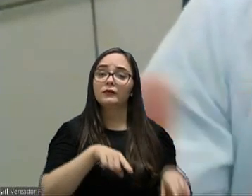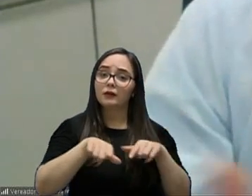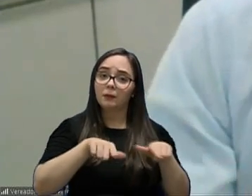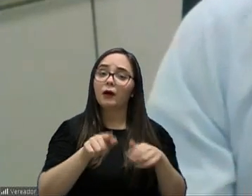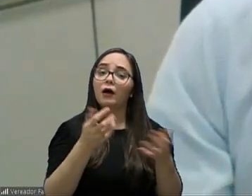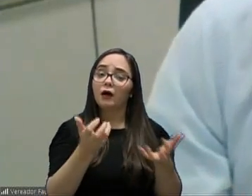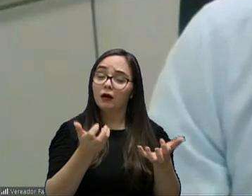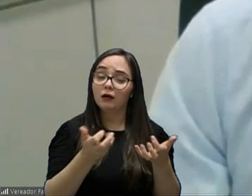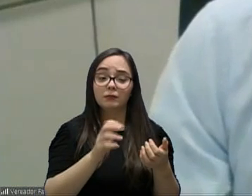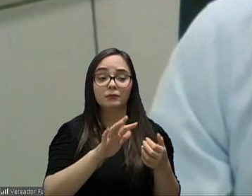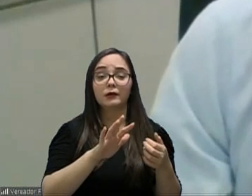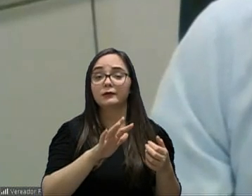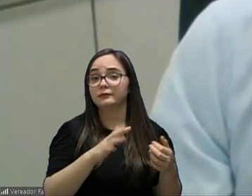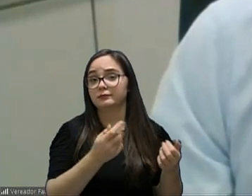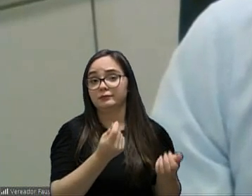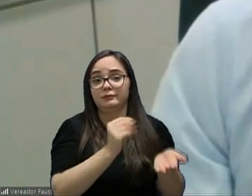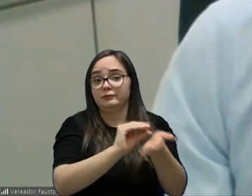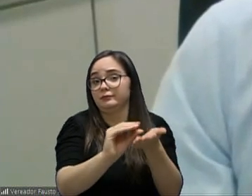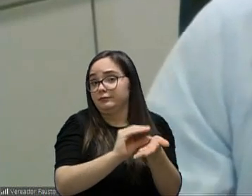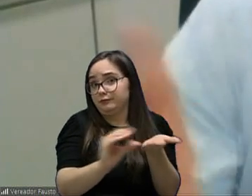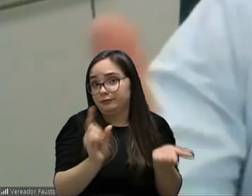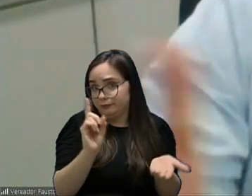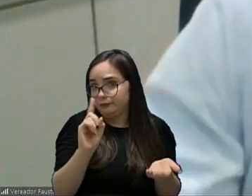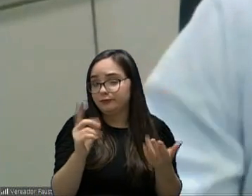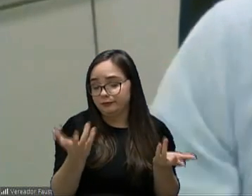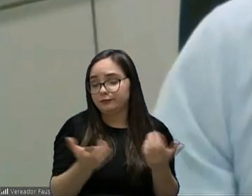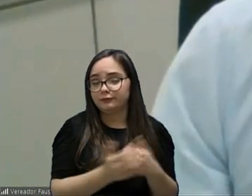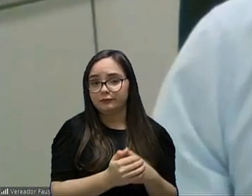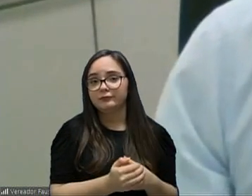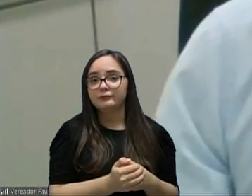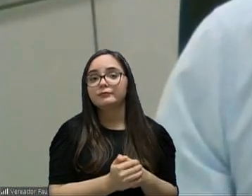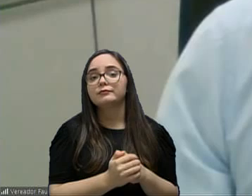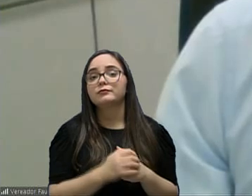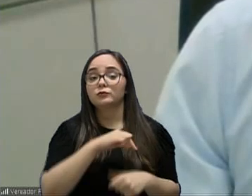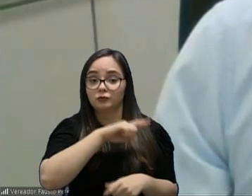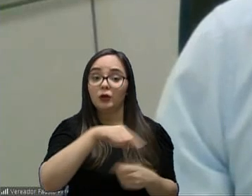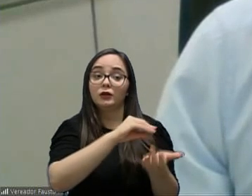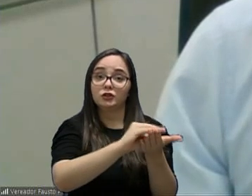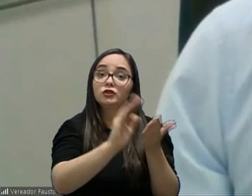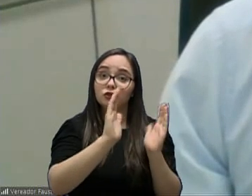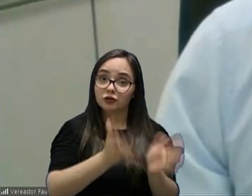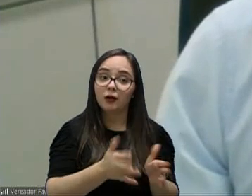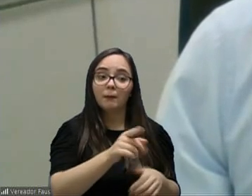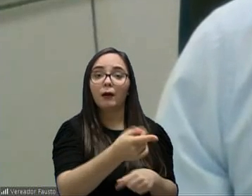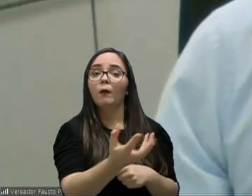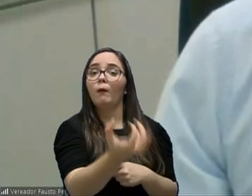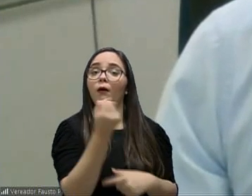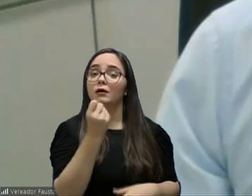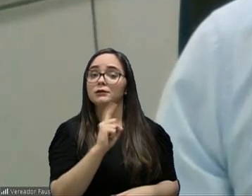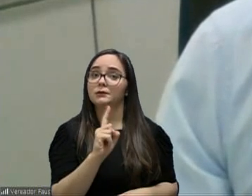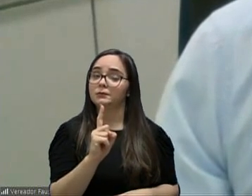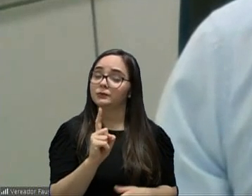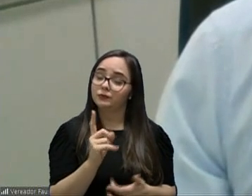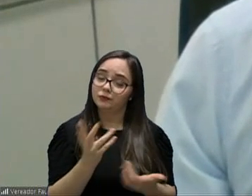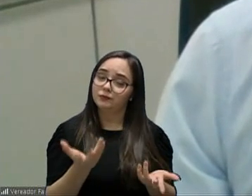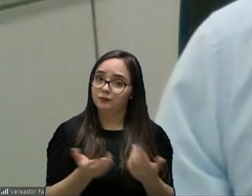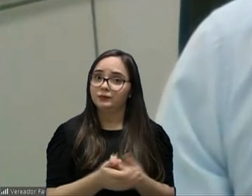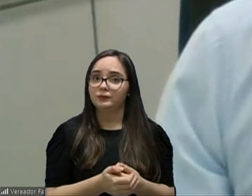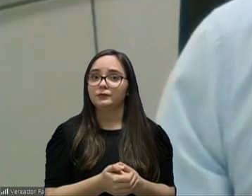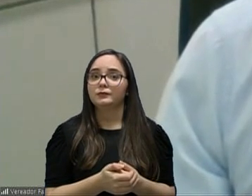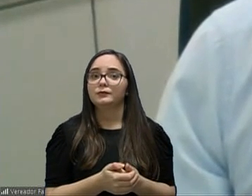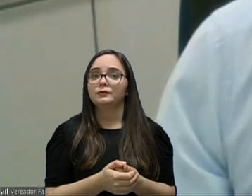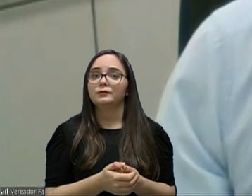lá, desempenhado com as nossas crianças. Então, estou muito preocupado e estou também nessa causa junto aí com os novos vereadores, para que a gente